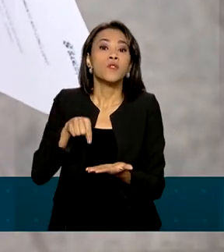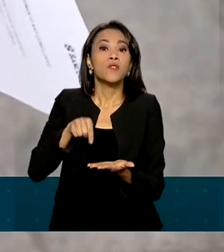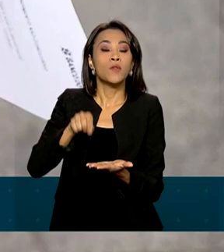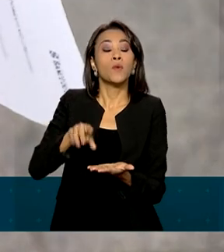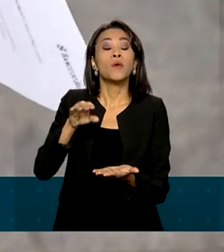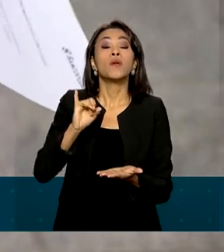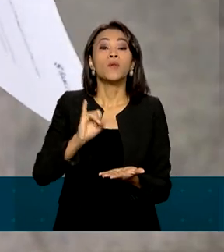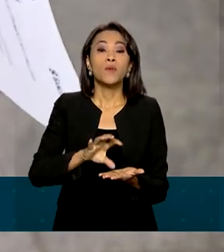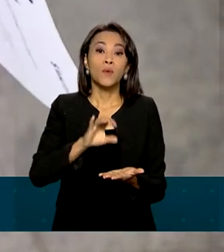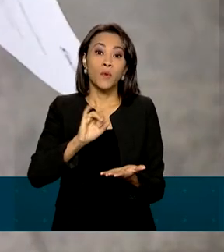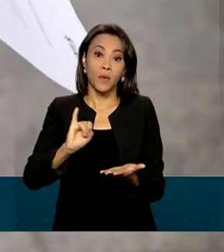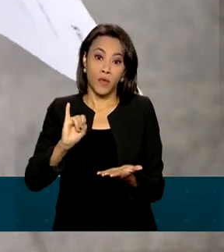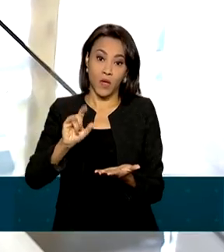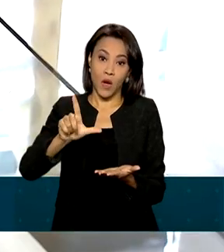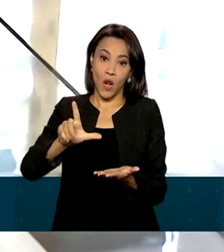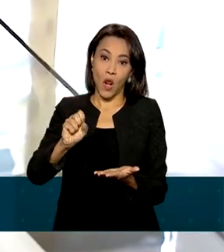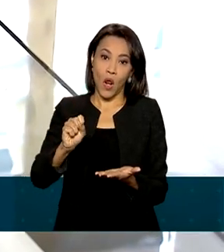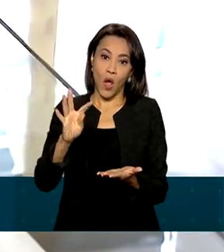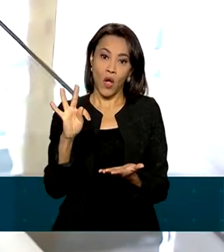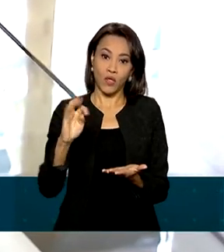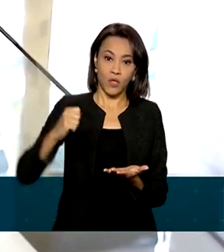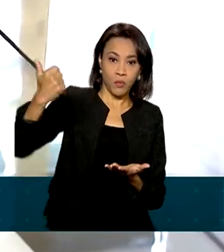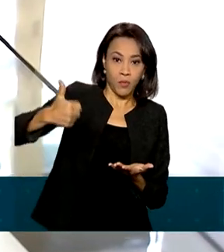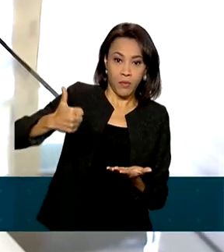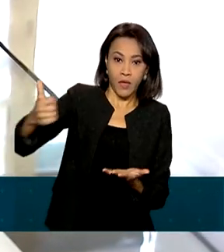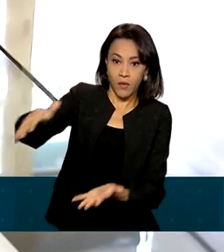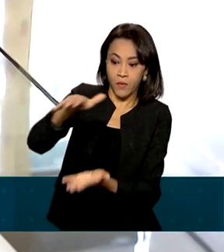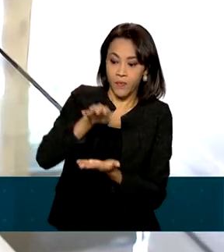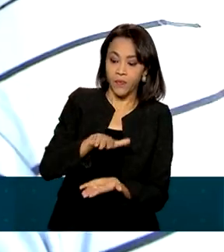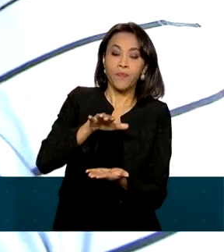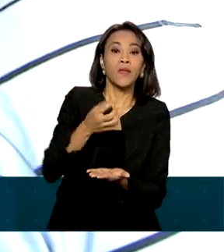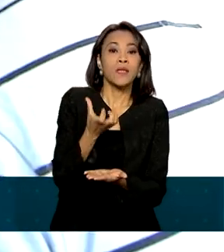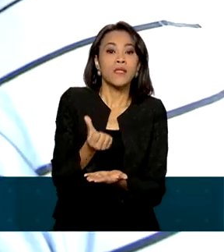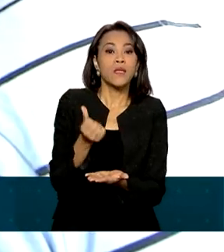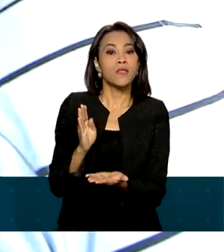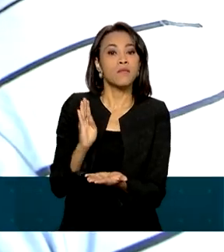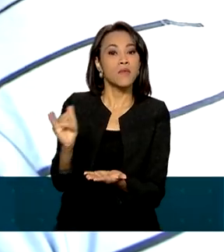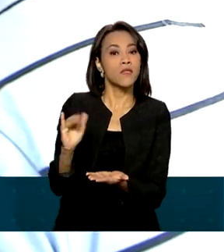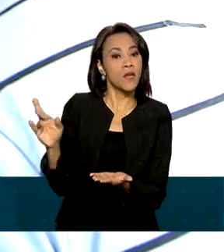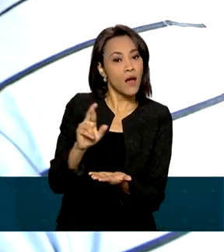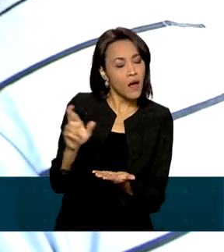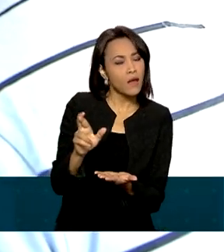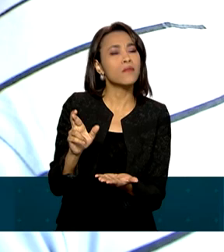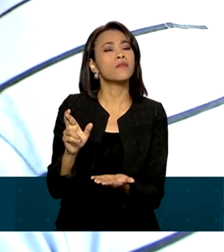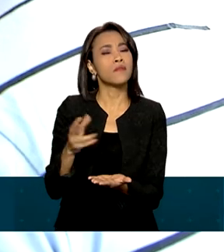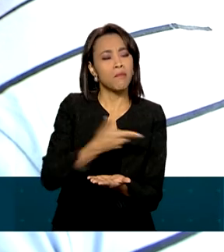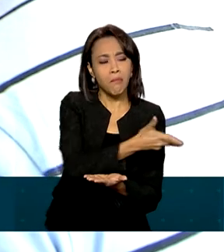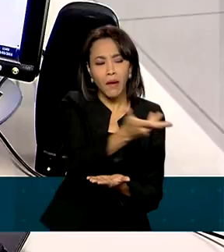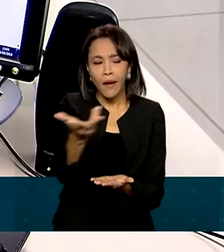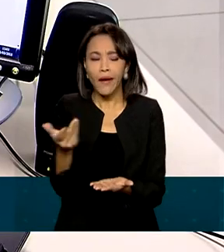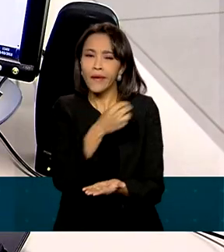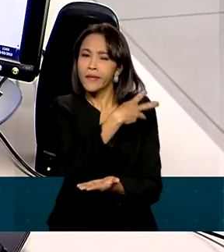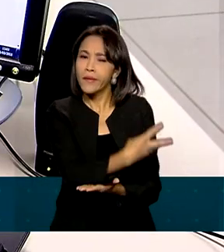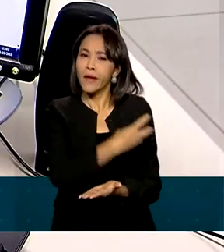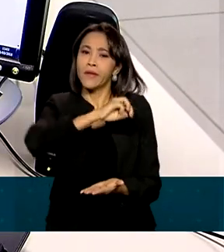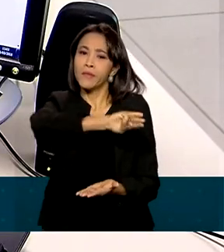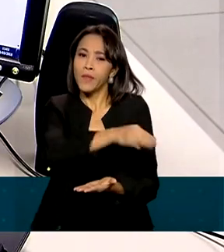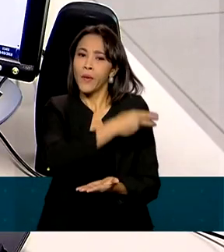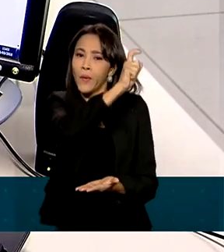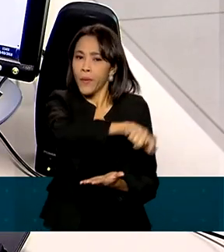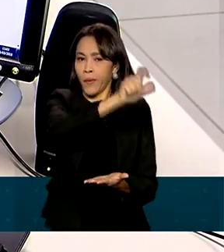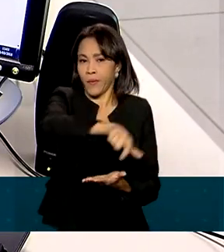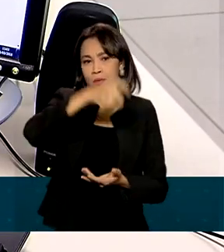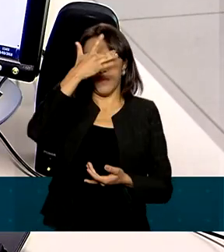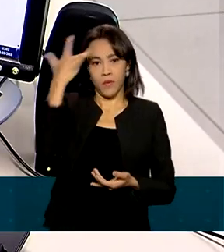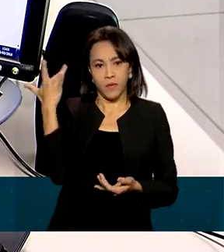sair ao primeiro lote né o valor total será demais e os bilhões de reais para aproximadamente 3 milhões de